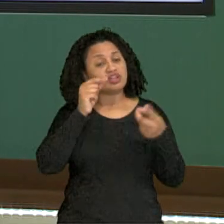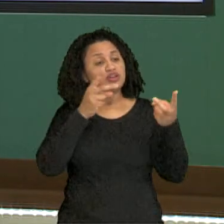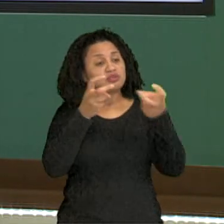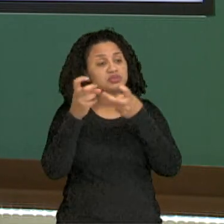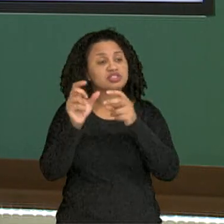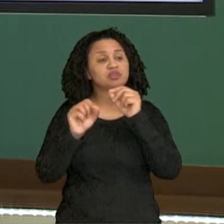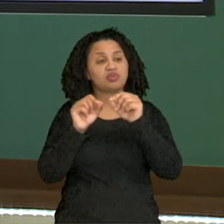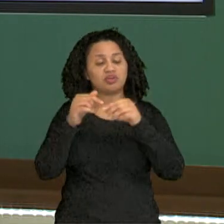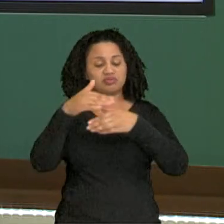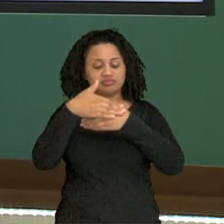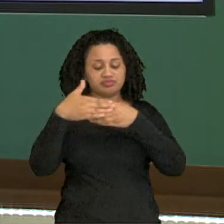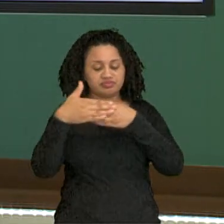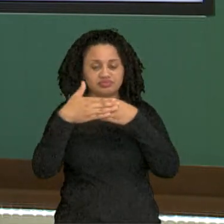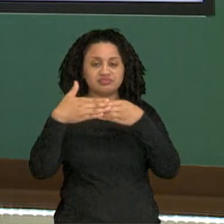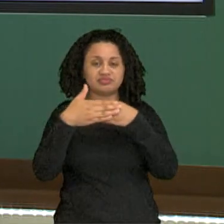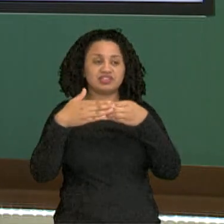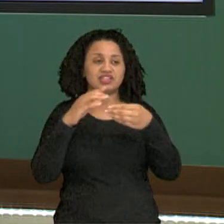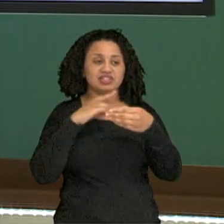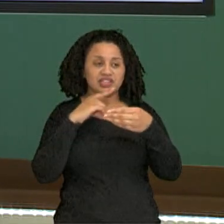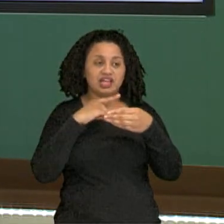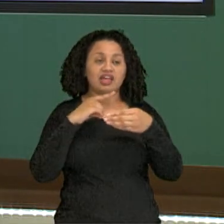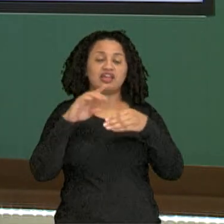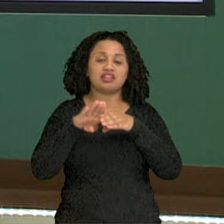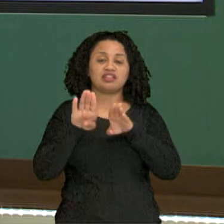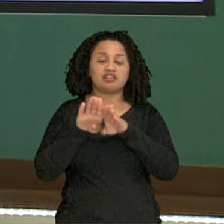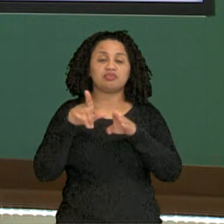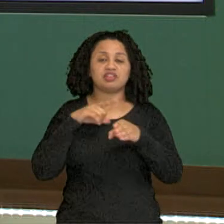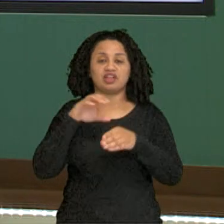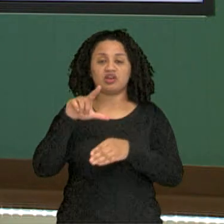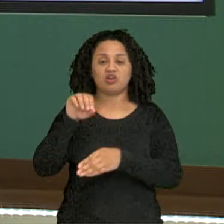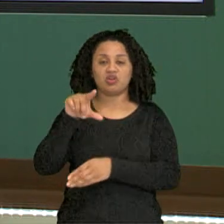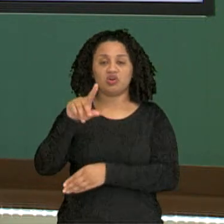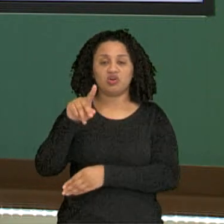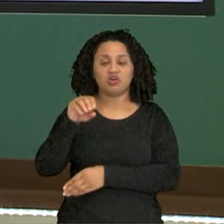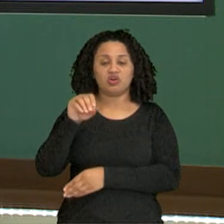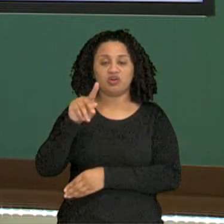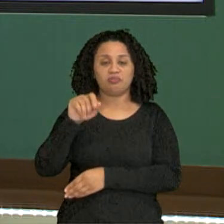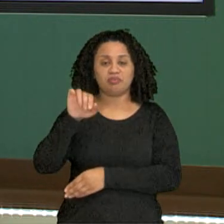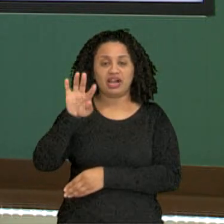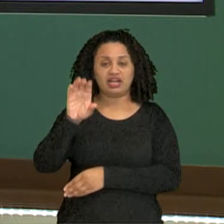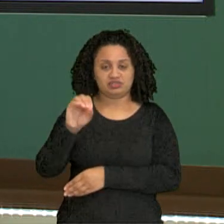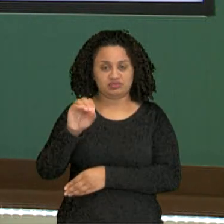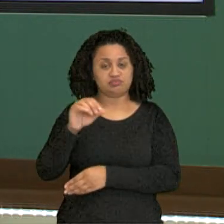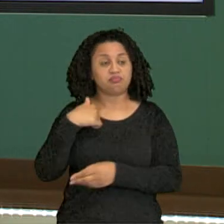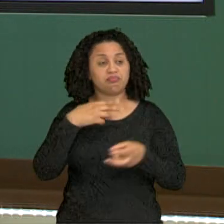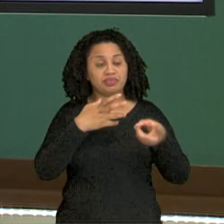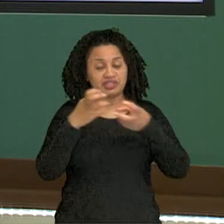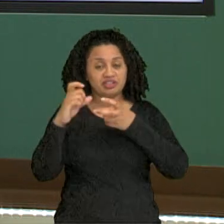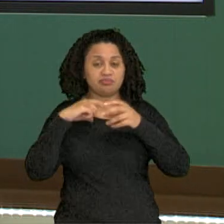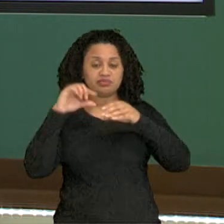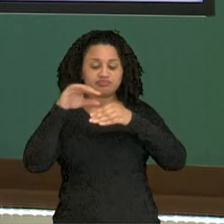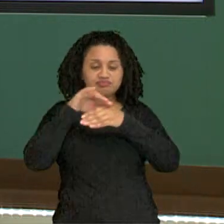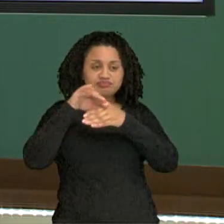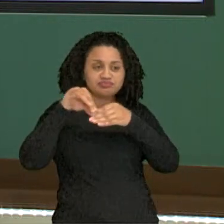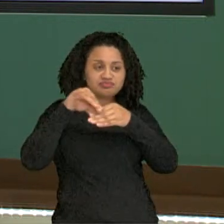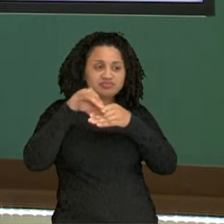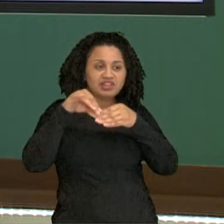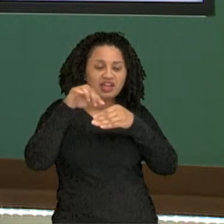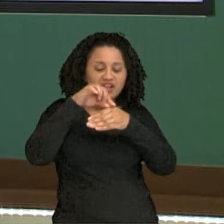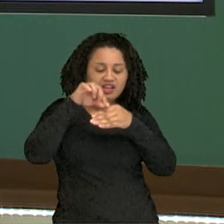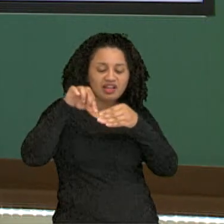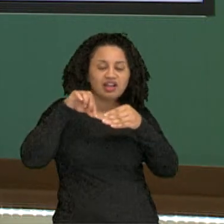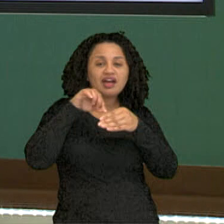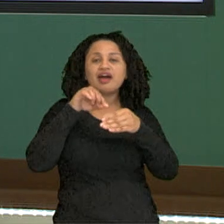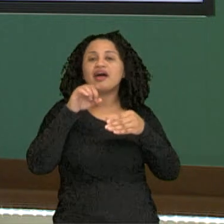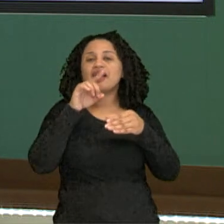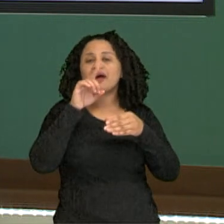a parede celular e os cloroplastos. Então, reparem que nós temos uma linha, uma borda amarelinha.